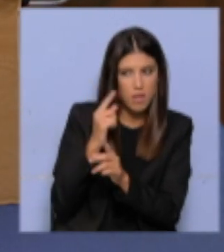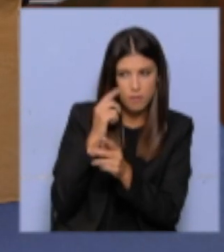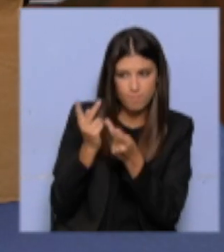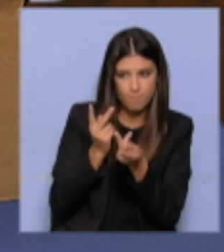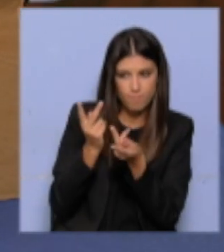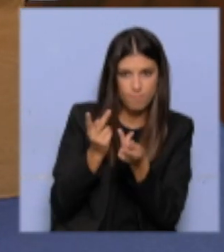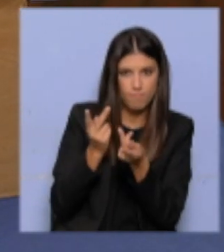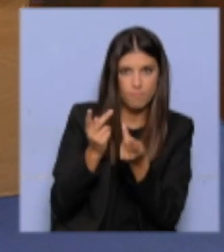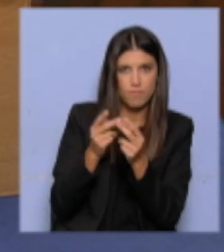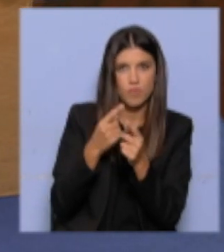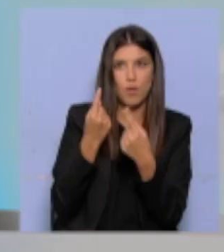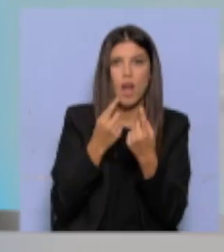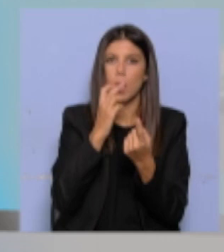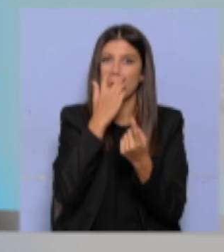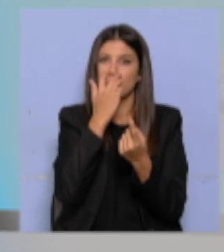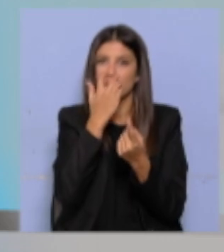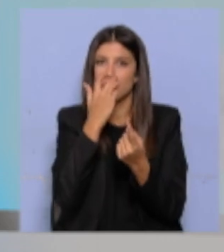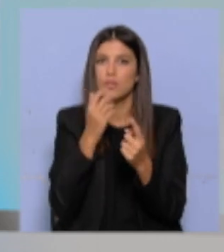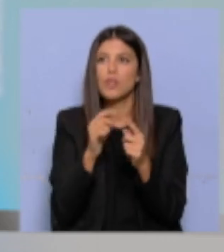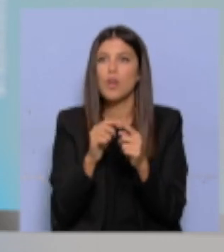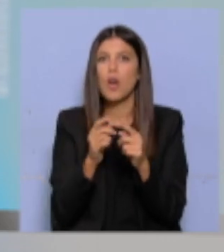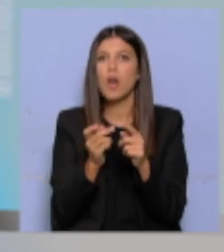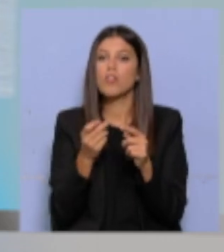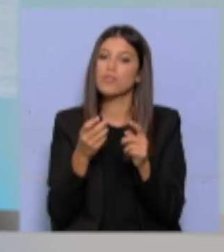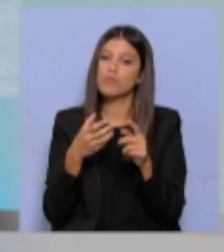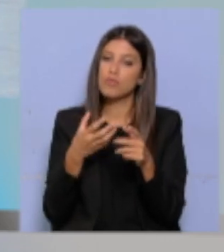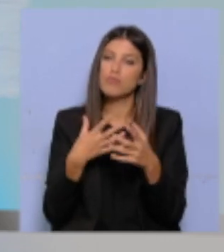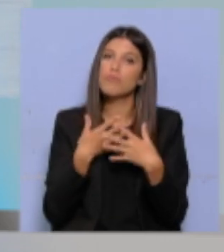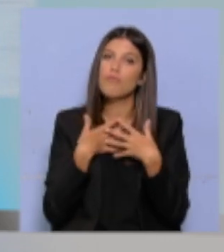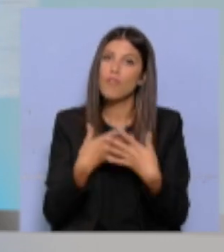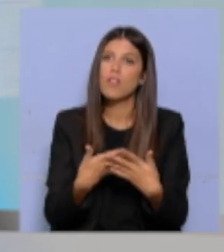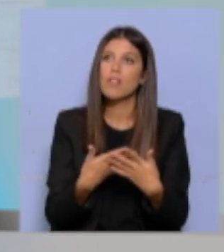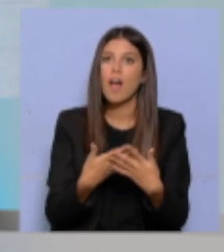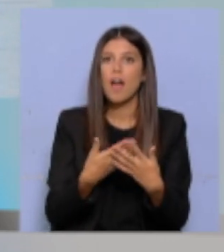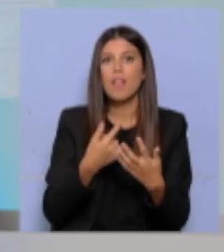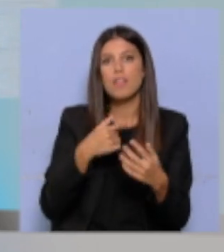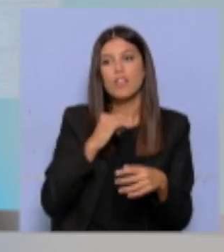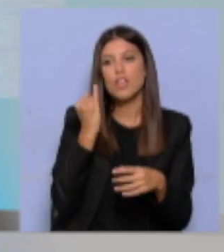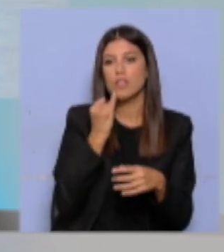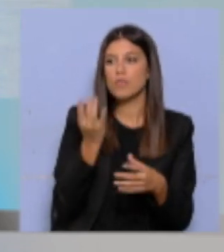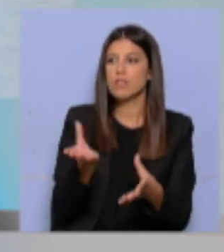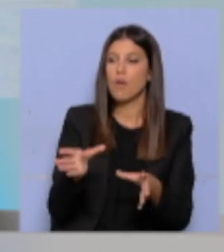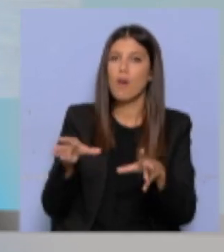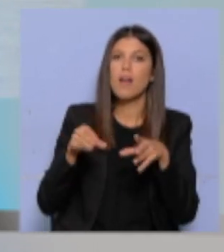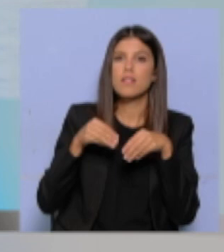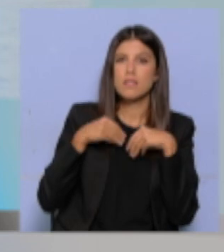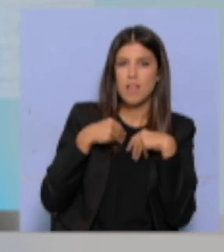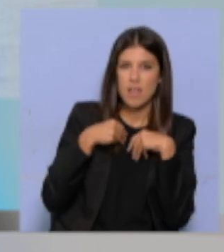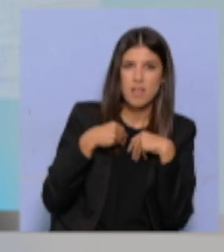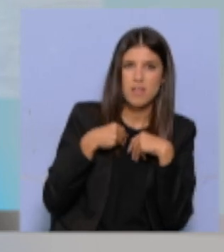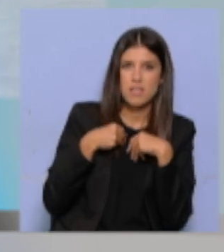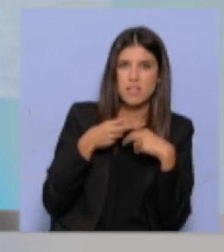que chegam e que nós, pronto, como somos pessoas de boa vontade, os temos por cá. É hora das missões também começarem